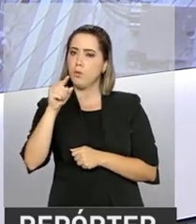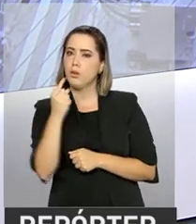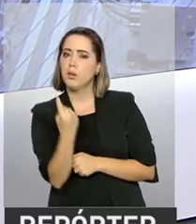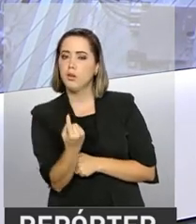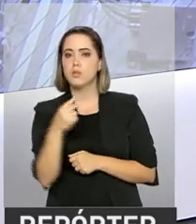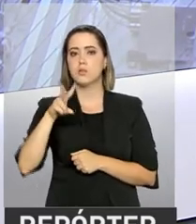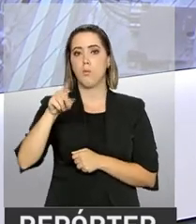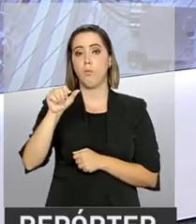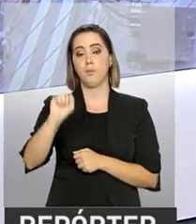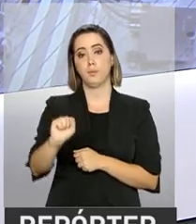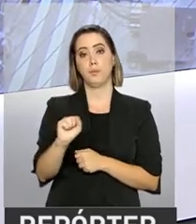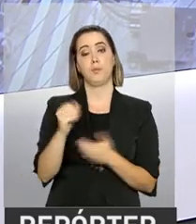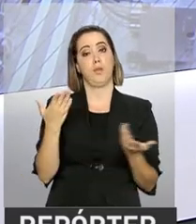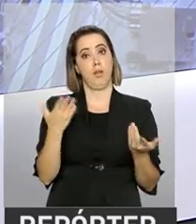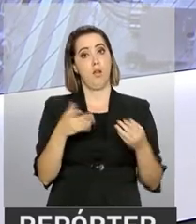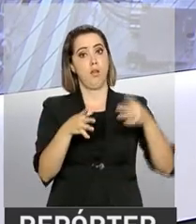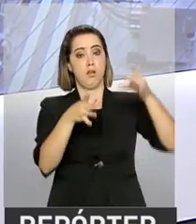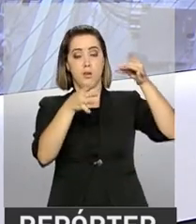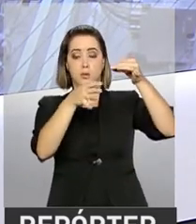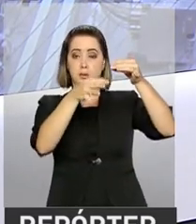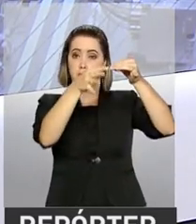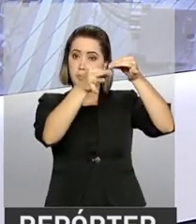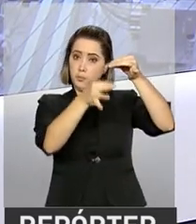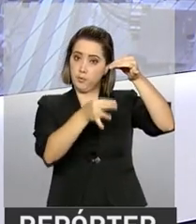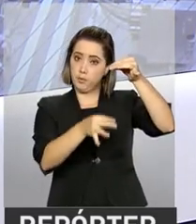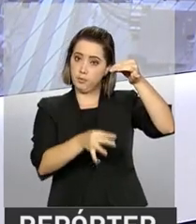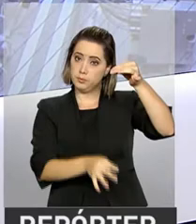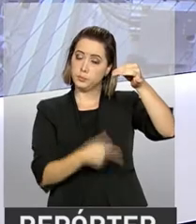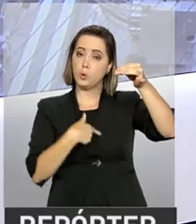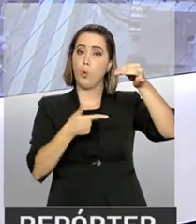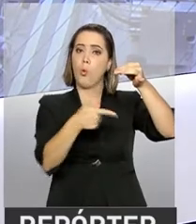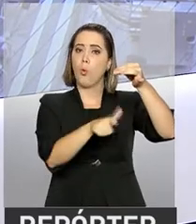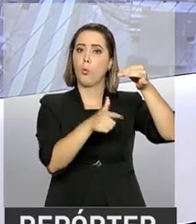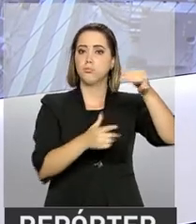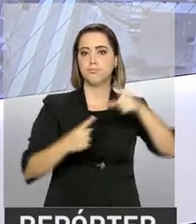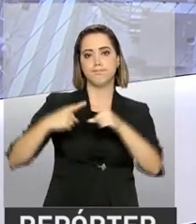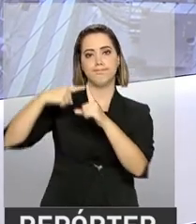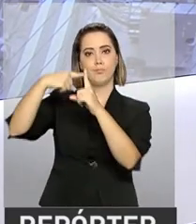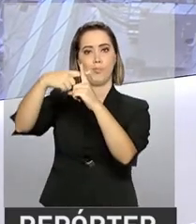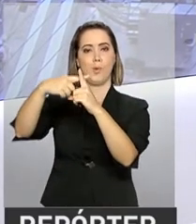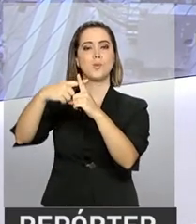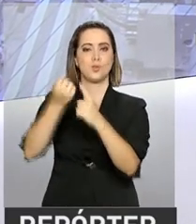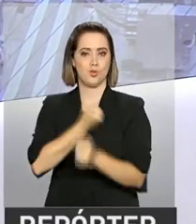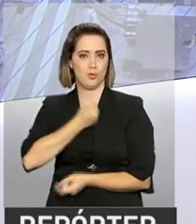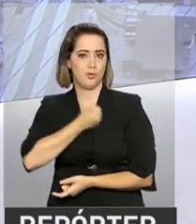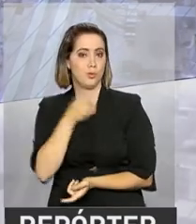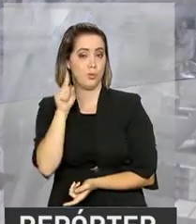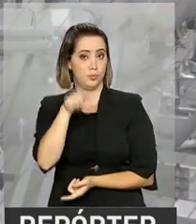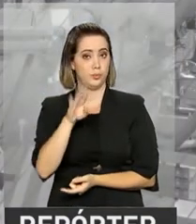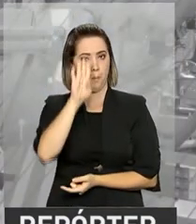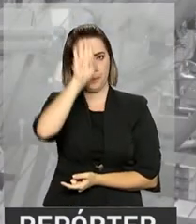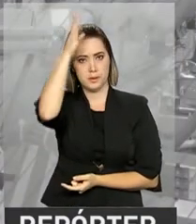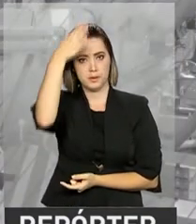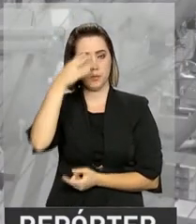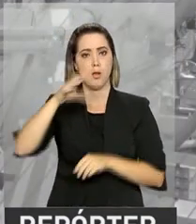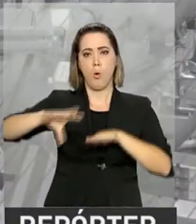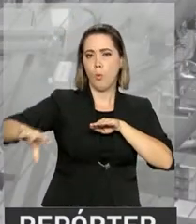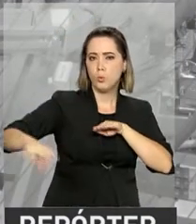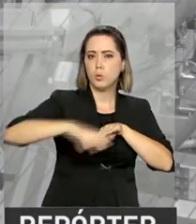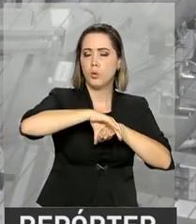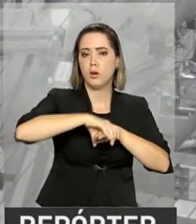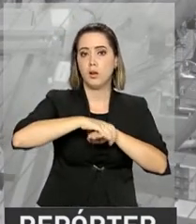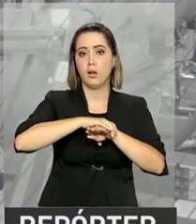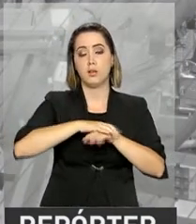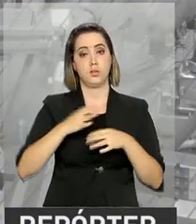17.501 vagas. Os subsetores que fizeram com que os números na indústria ficassem positivos foram principalmente o calçadista,